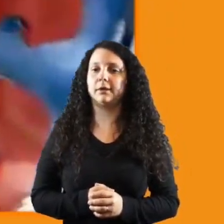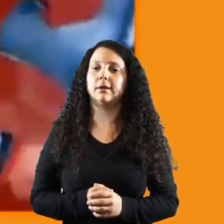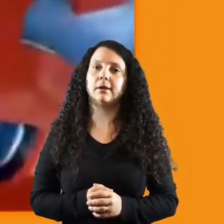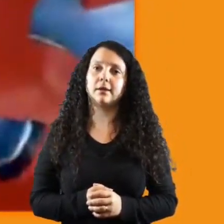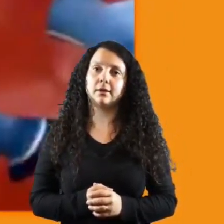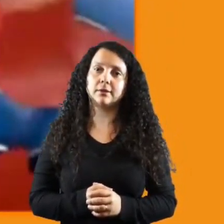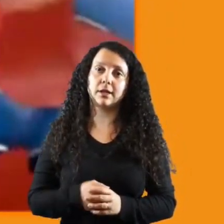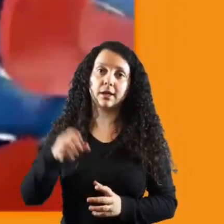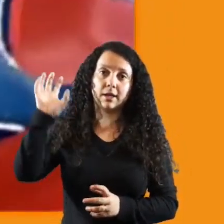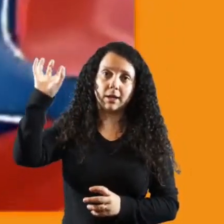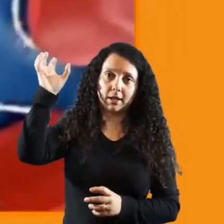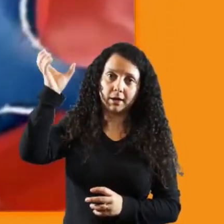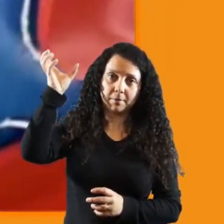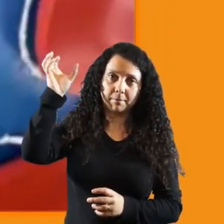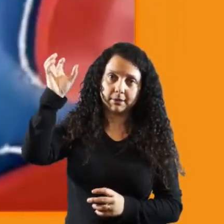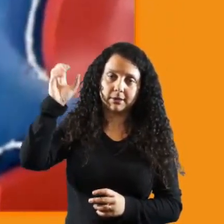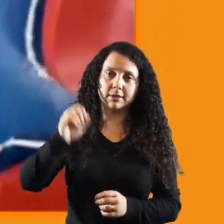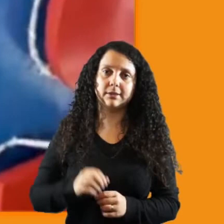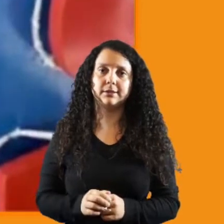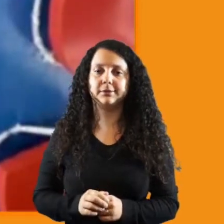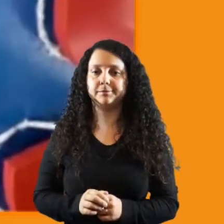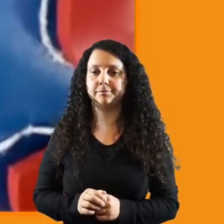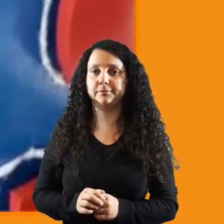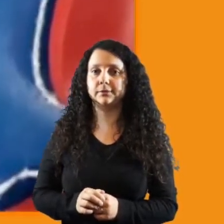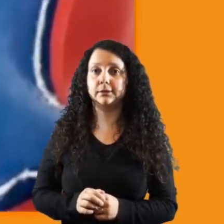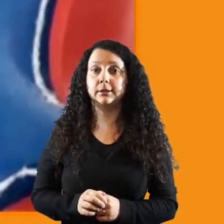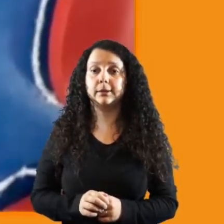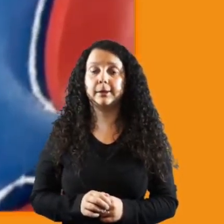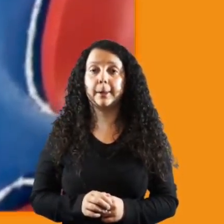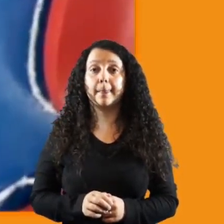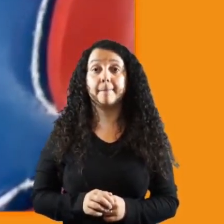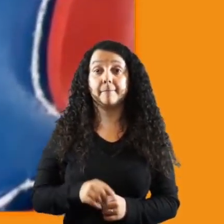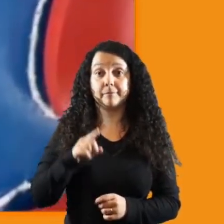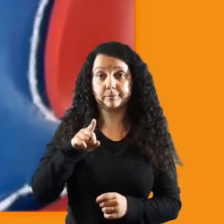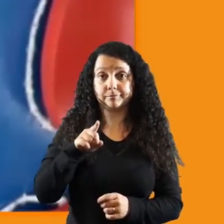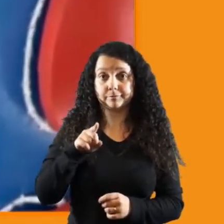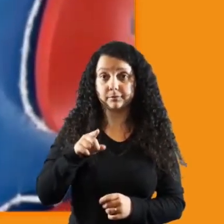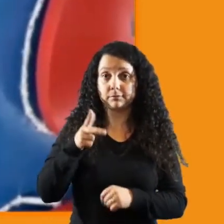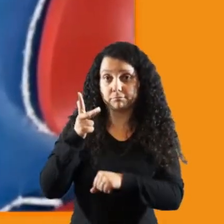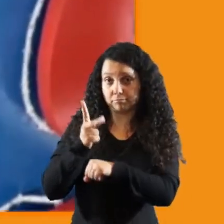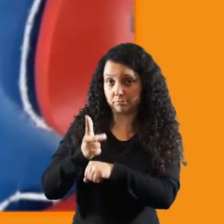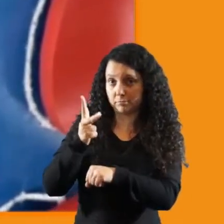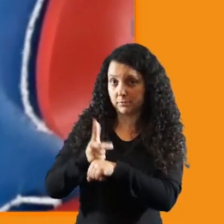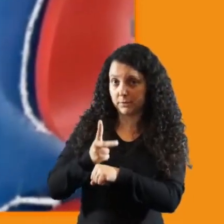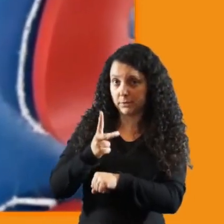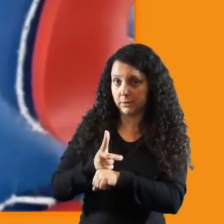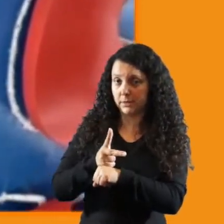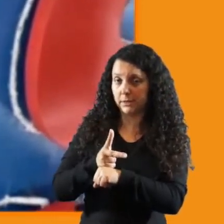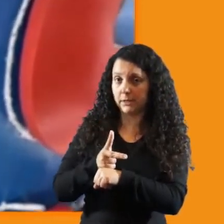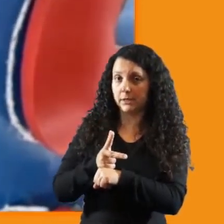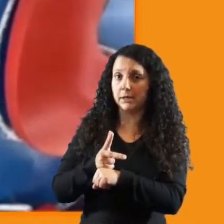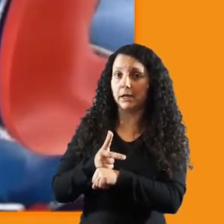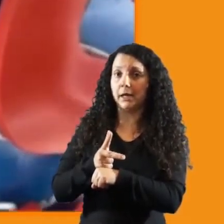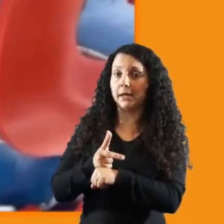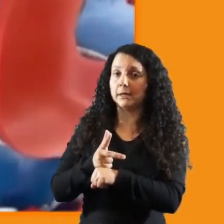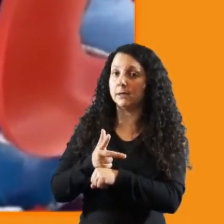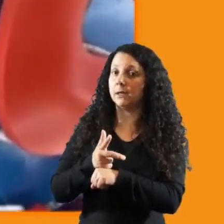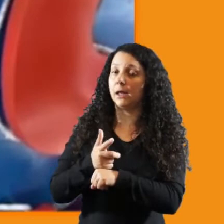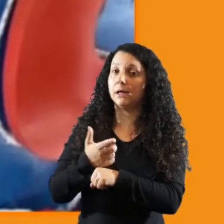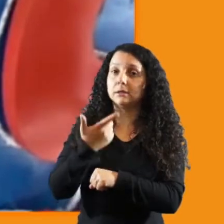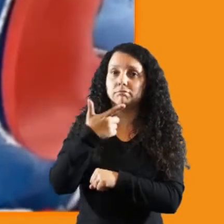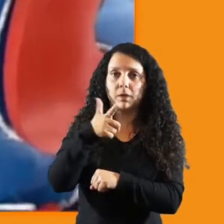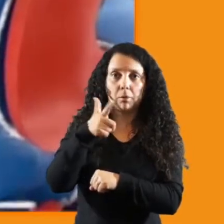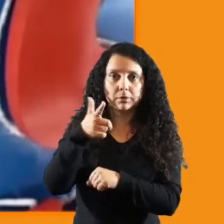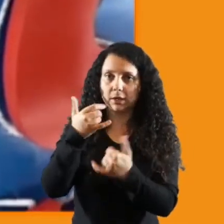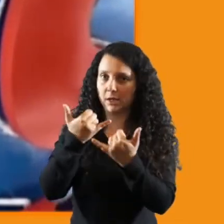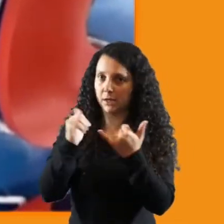Felipe, vale lembrar que esse sistema que a câmera 2 está filmando, ele está totalmente desconectado da rede elétrica convencional. Não tem